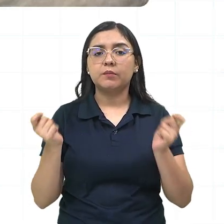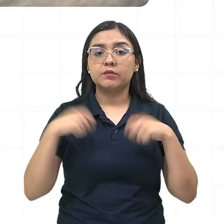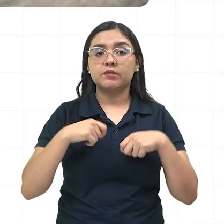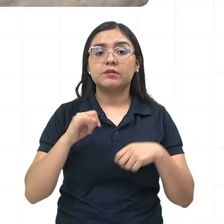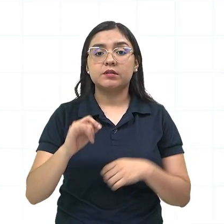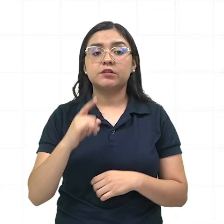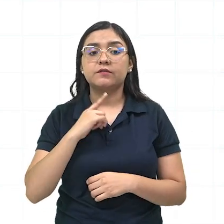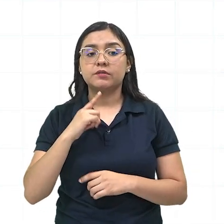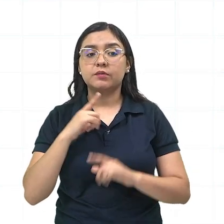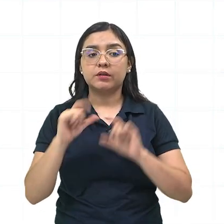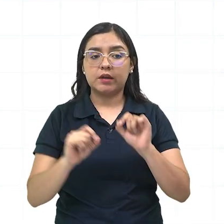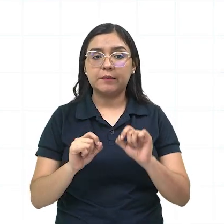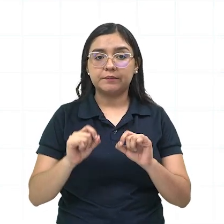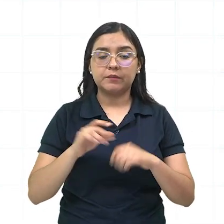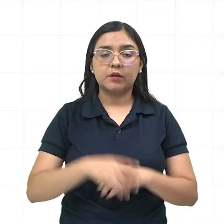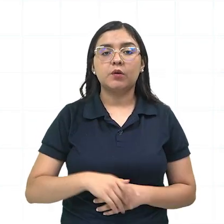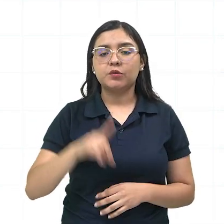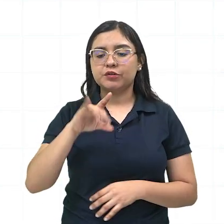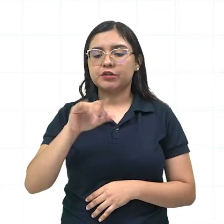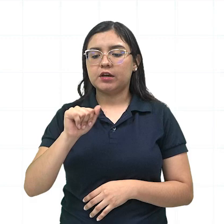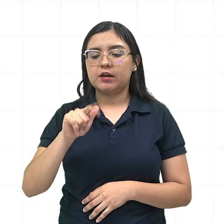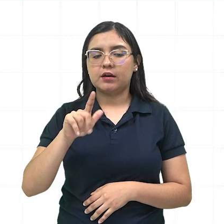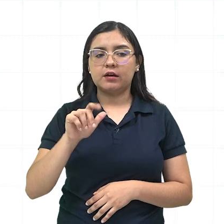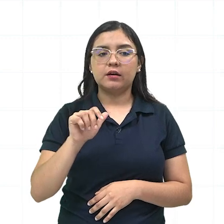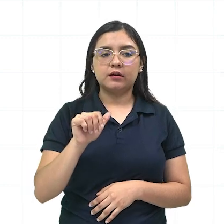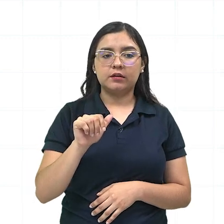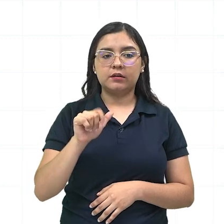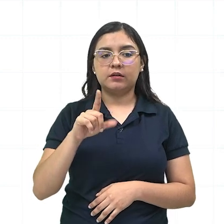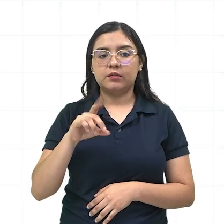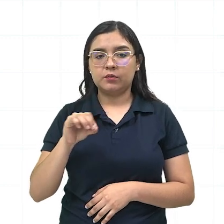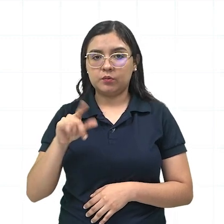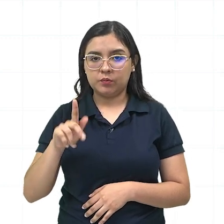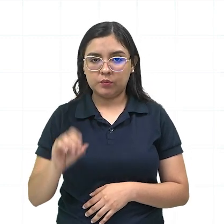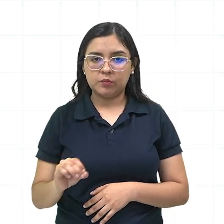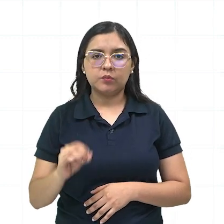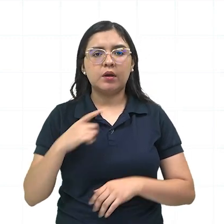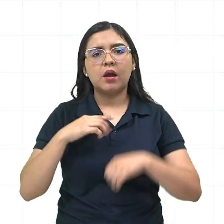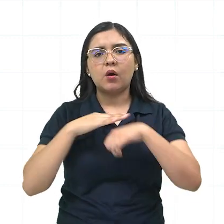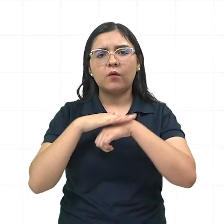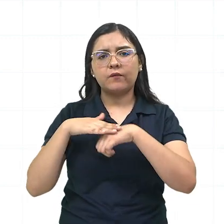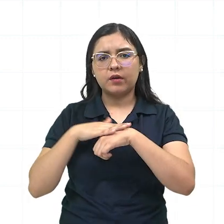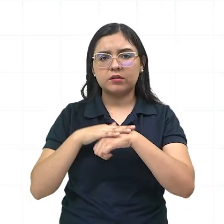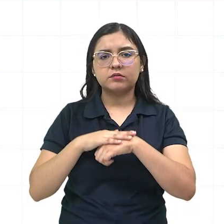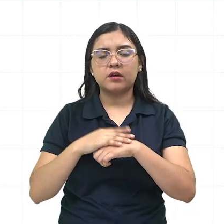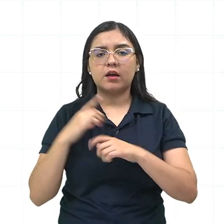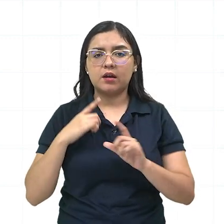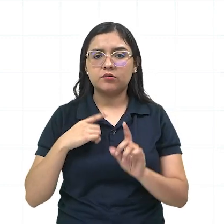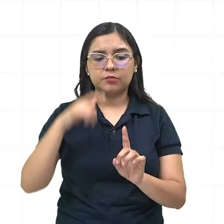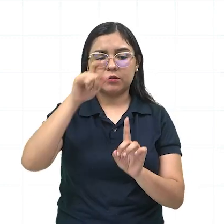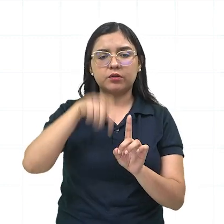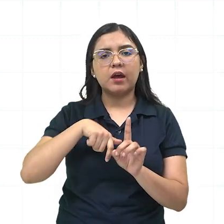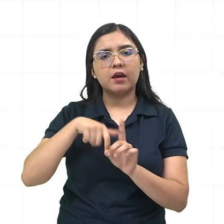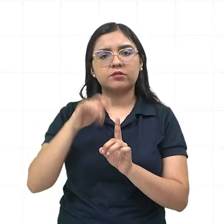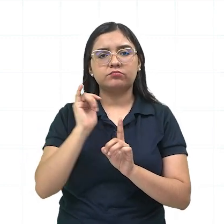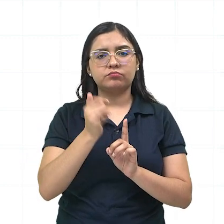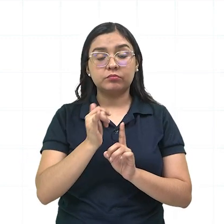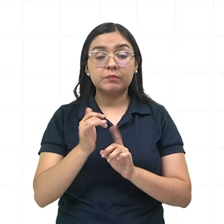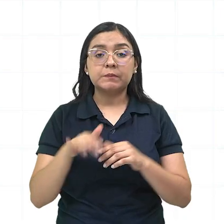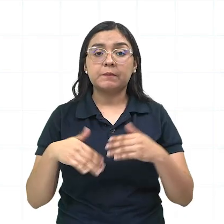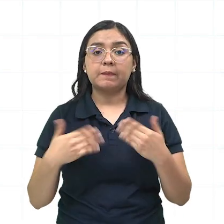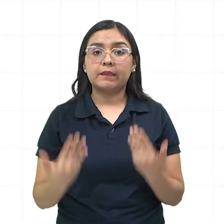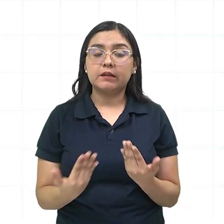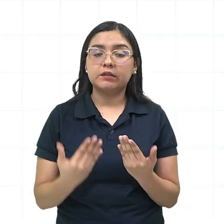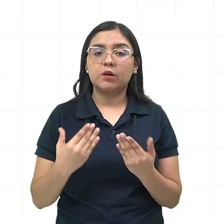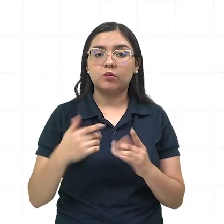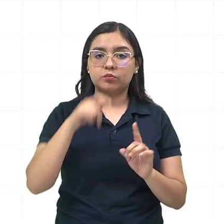não houvesse o diálogo. Afinal, ele é a fala dos personagens. Então,